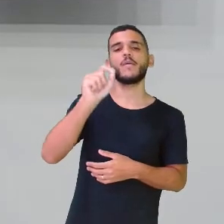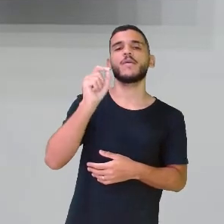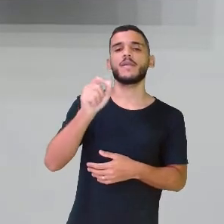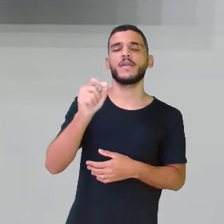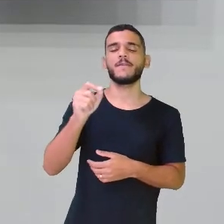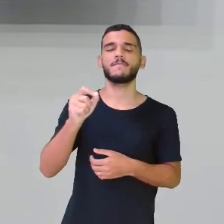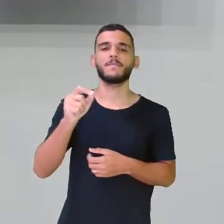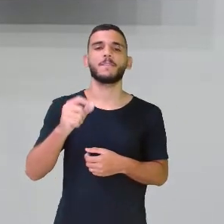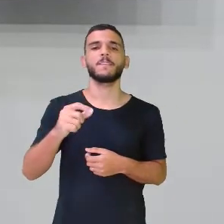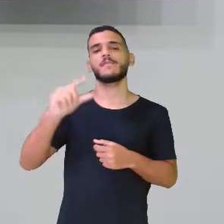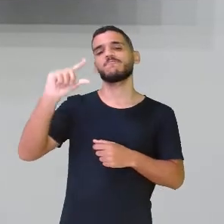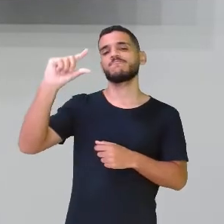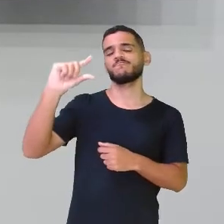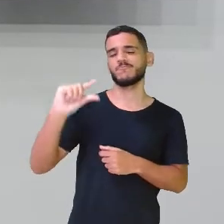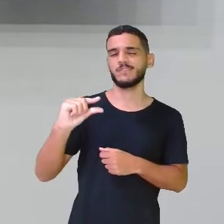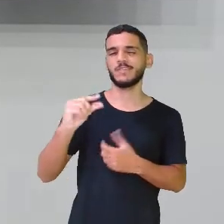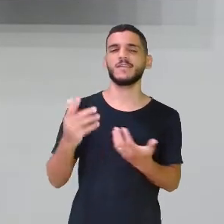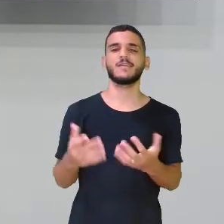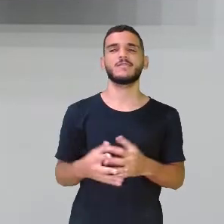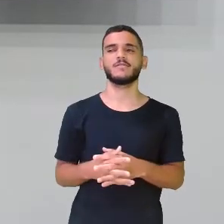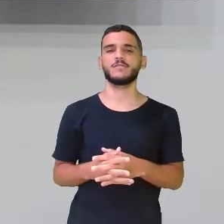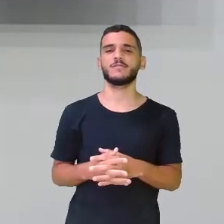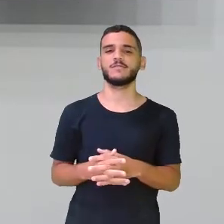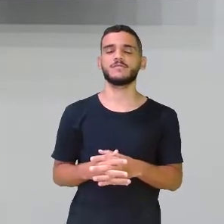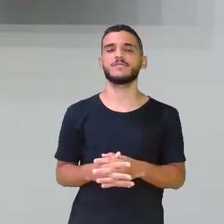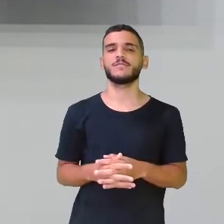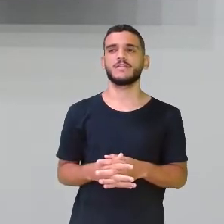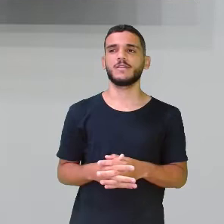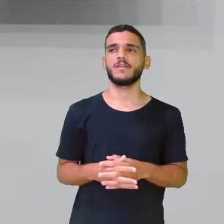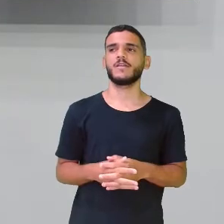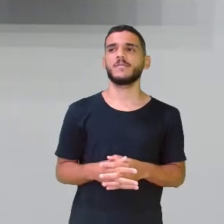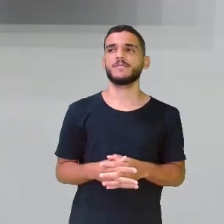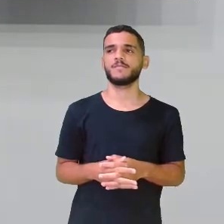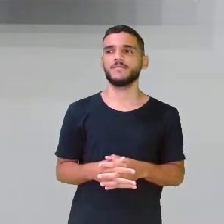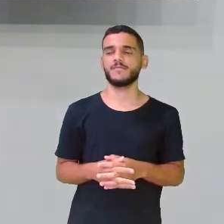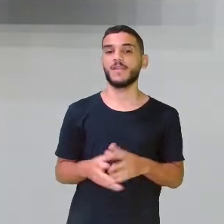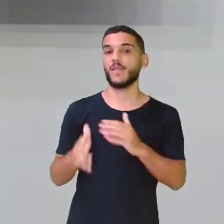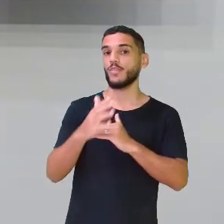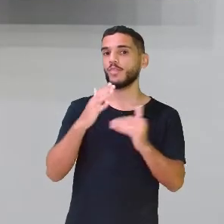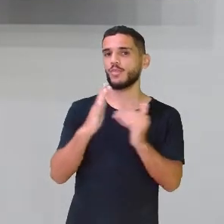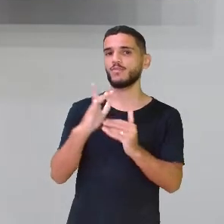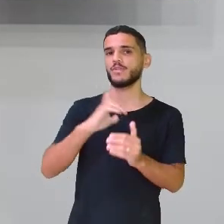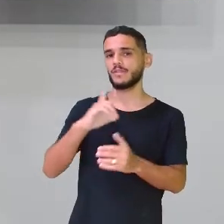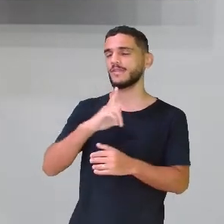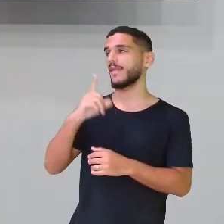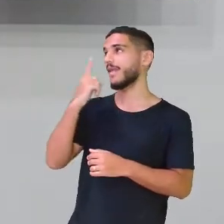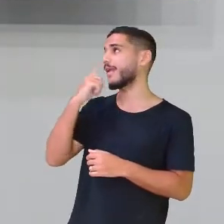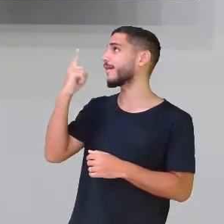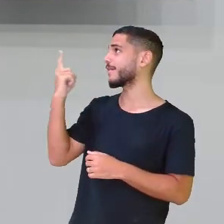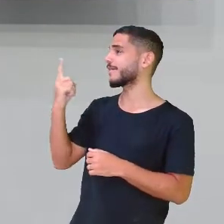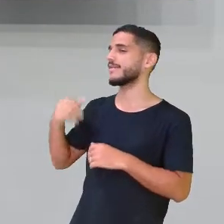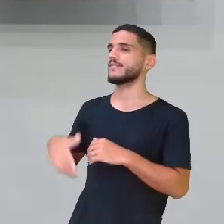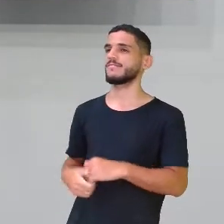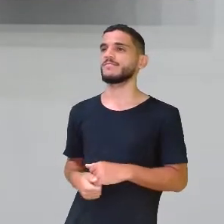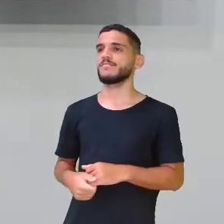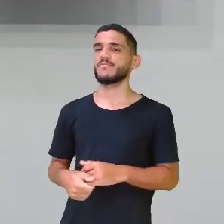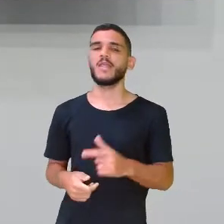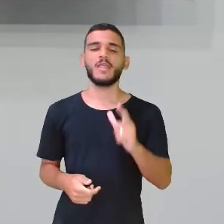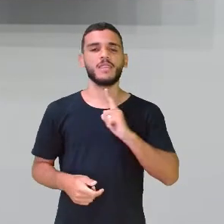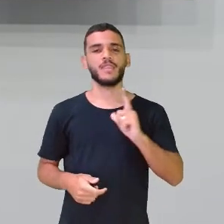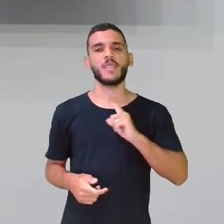quantidades pequenas, quantidades menores. E dos itens que temos aqui, a gente